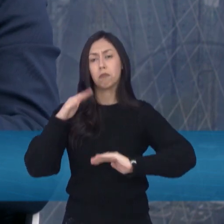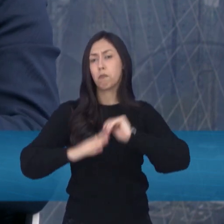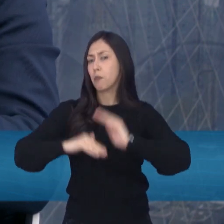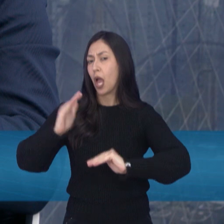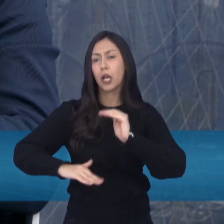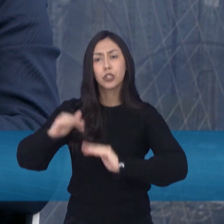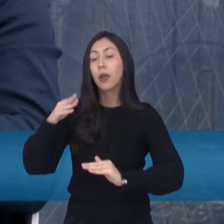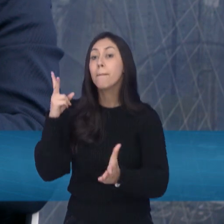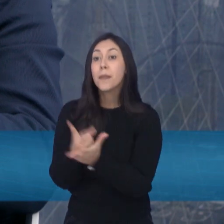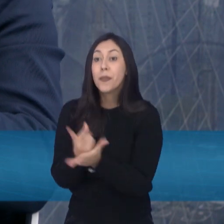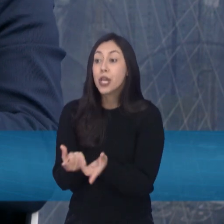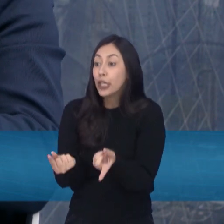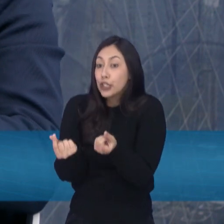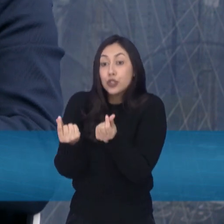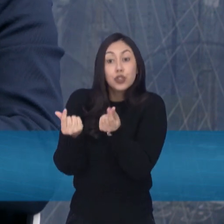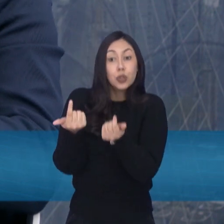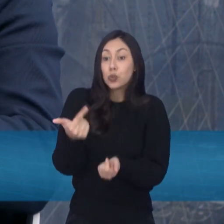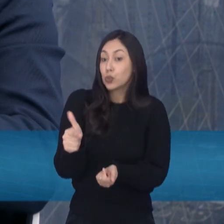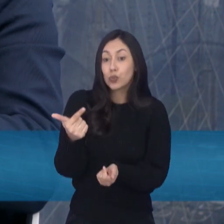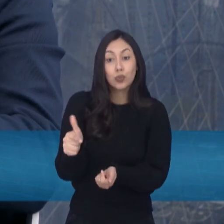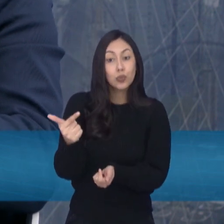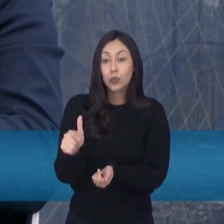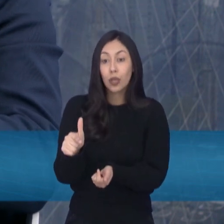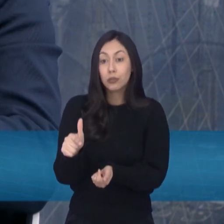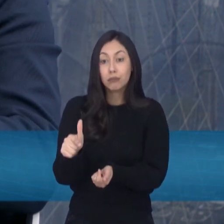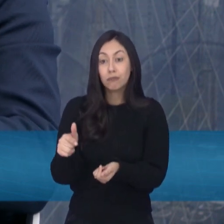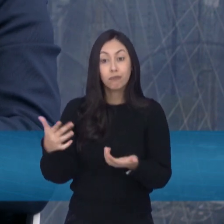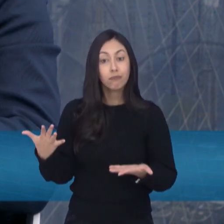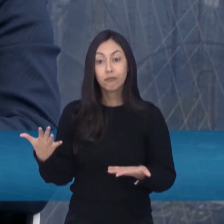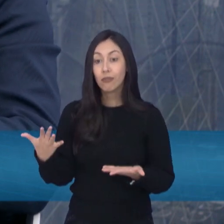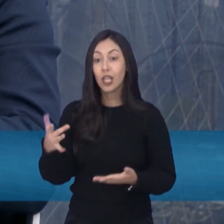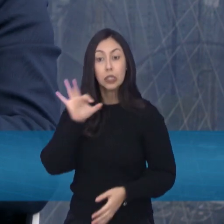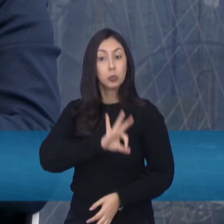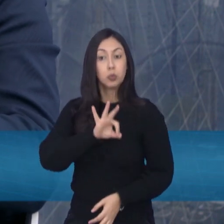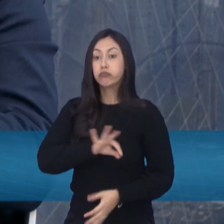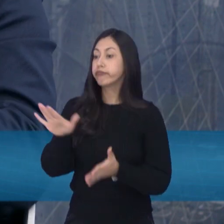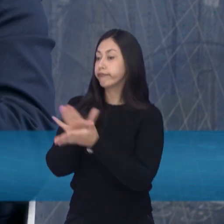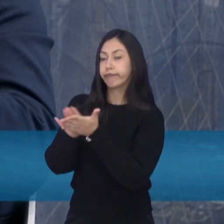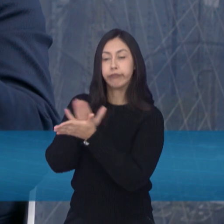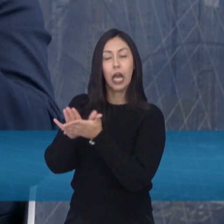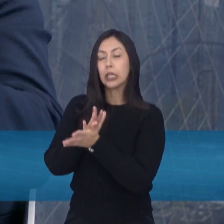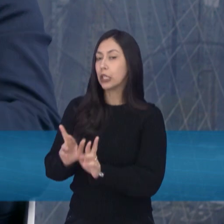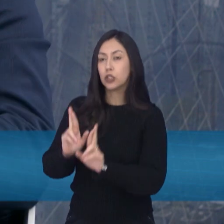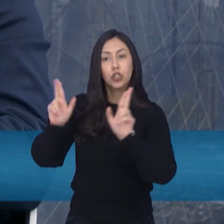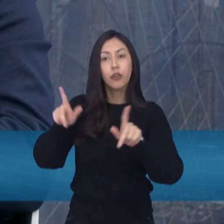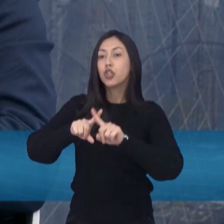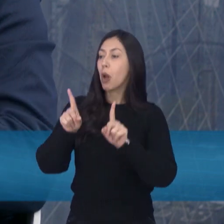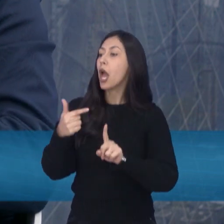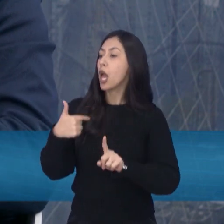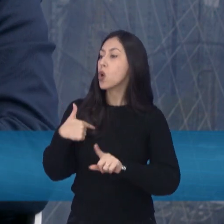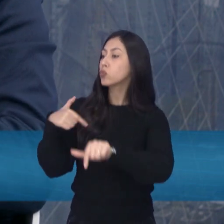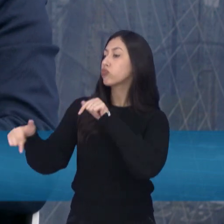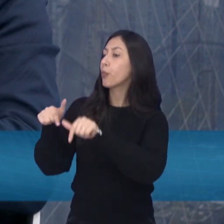tipo de geração de renda, ainda que eu esteja fora de quem recebe algum salário fixo e eu esteja trocando alguma coisa por outra,